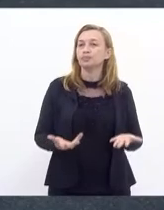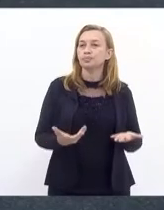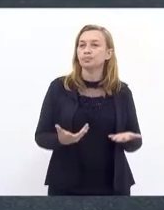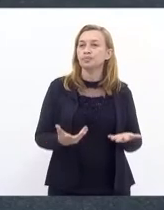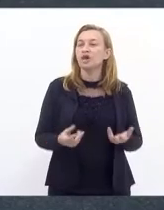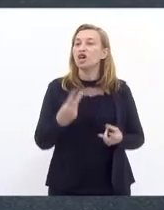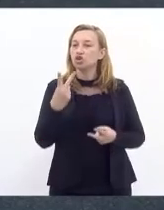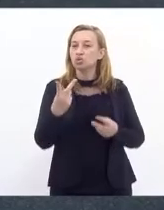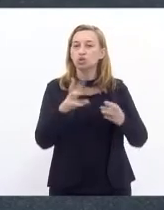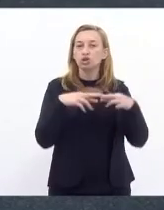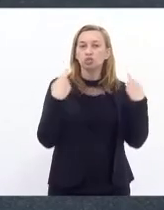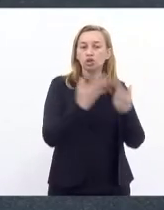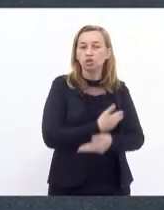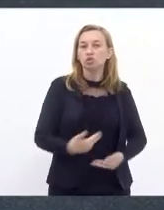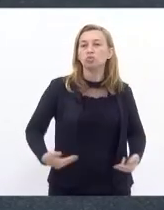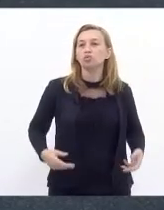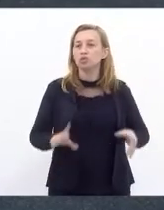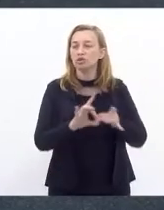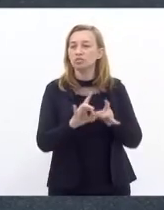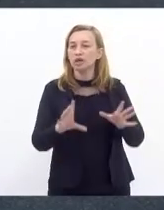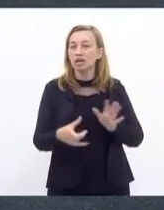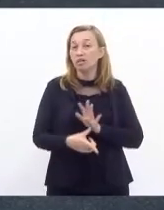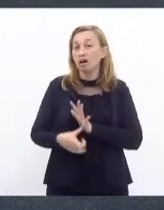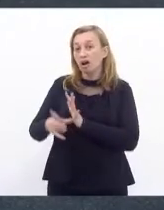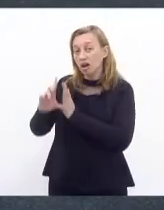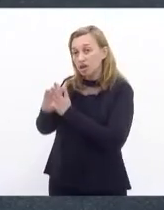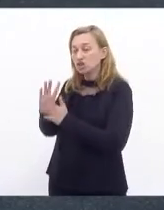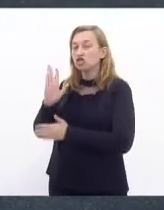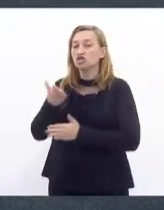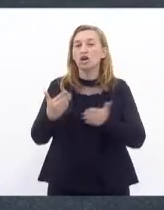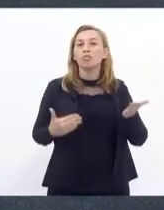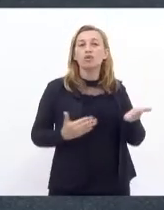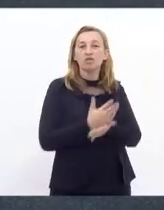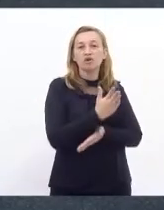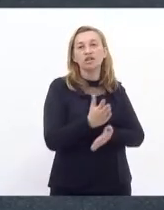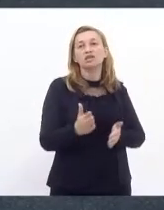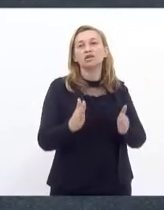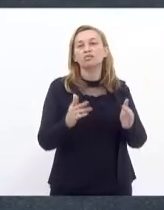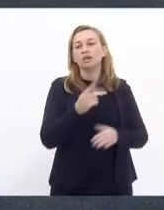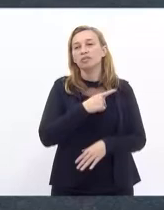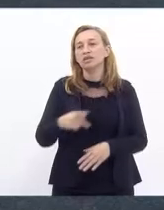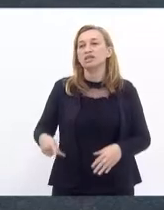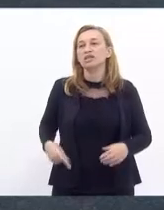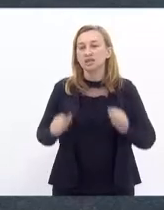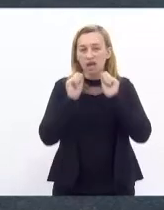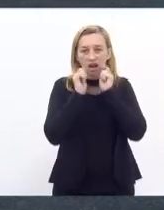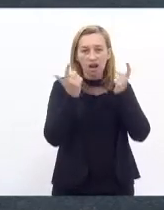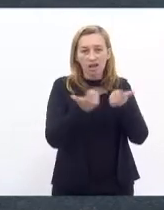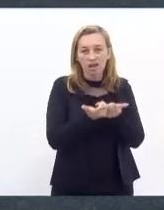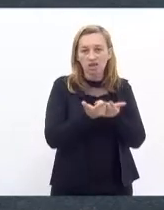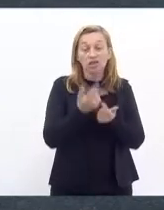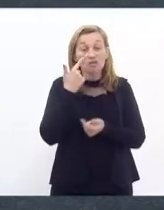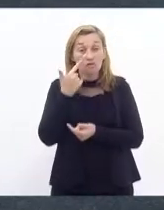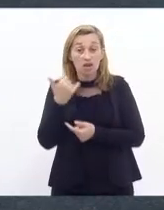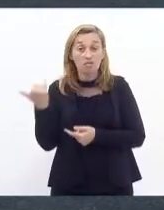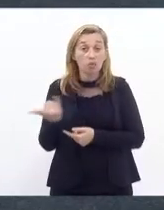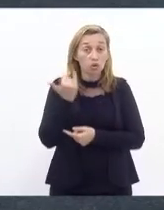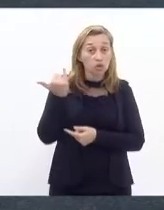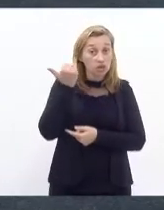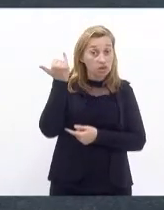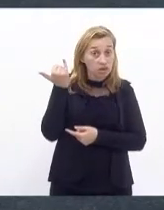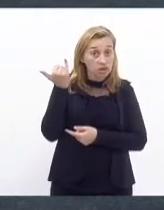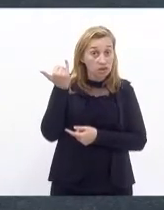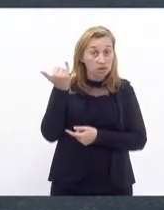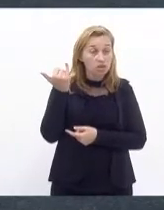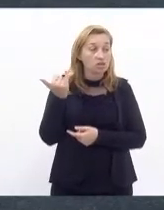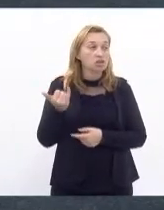as duas audiências públicas deliberadas anteriormente, já aprovada por essa presidência na Alerja, e tendo em vista a importância dos temas